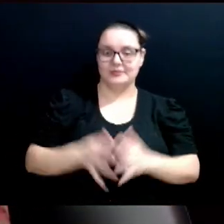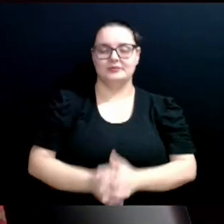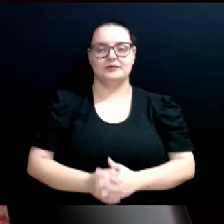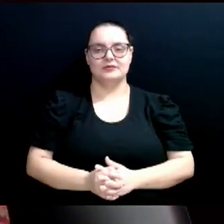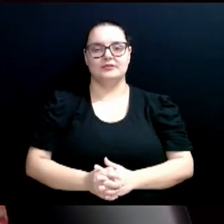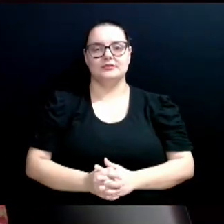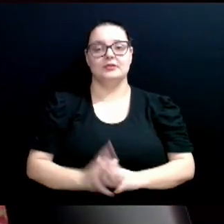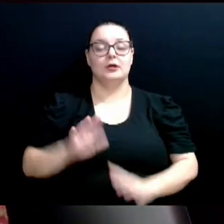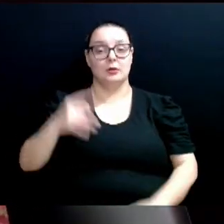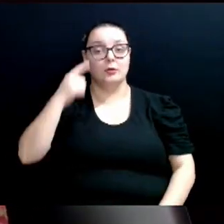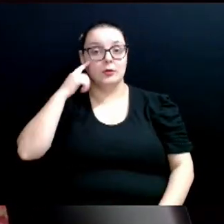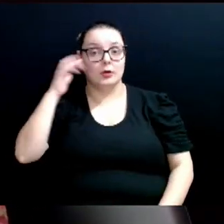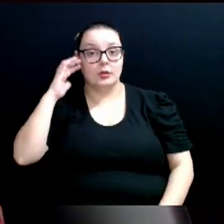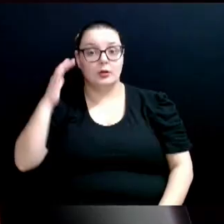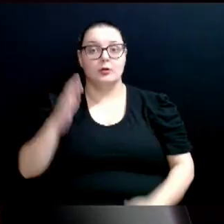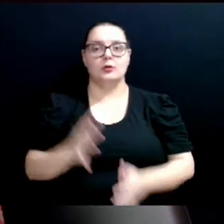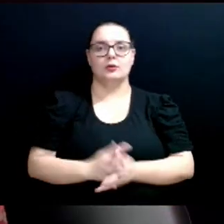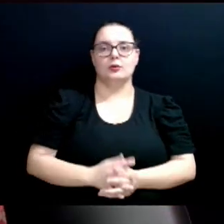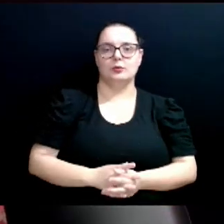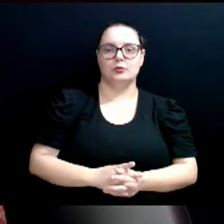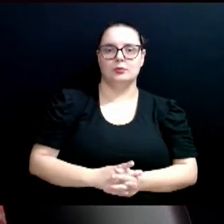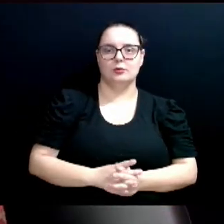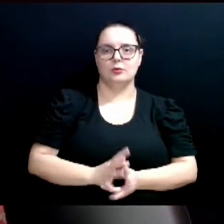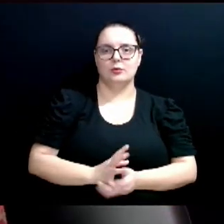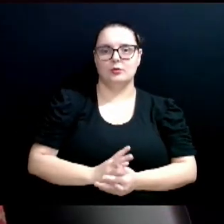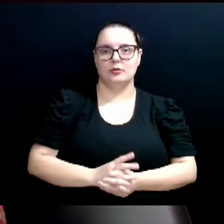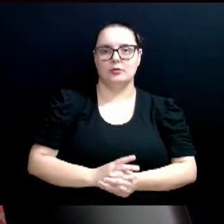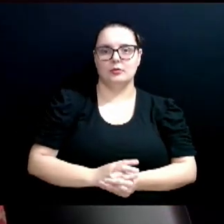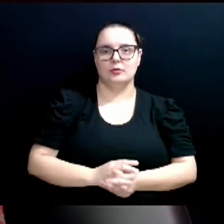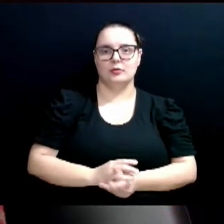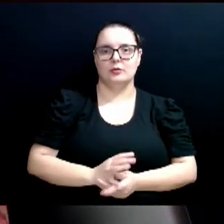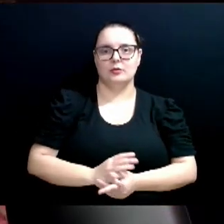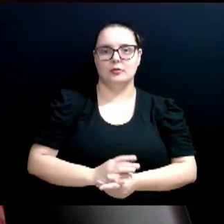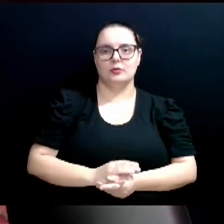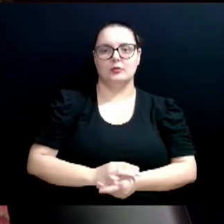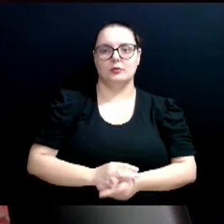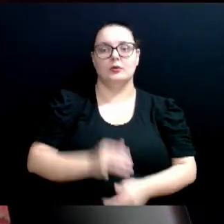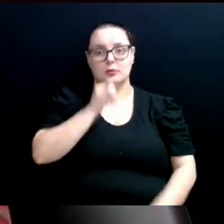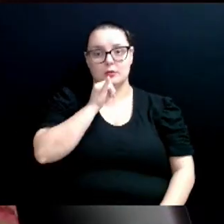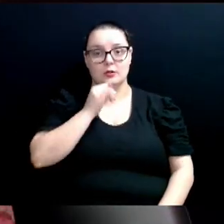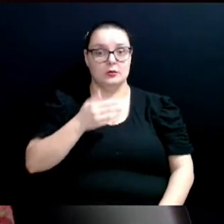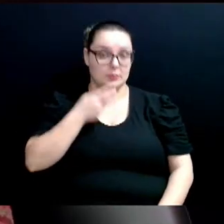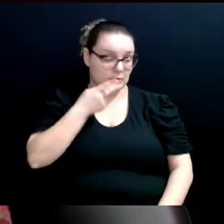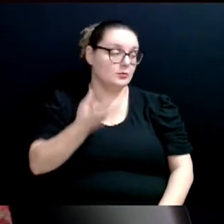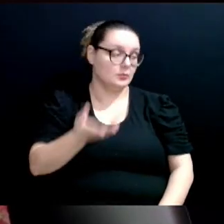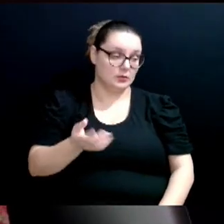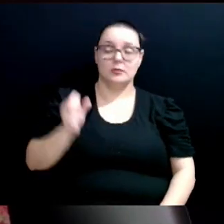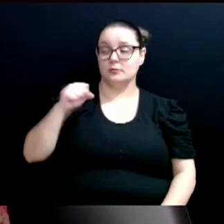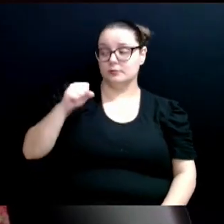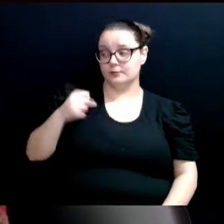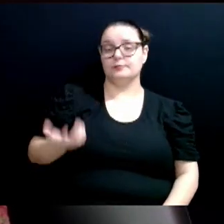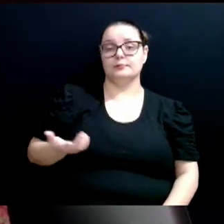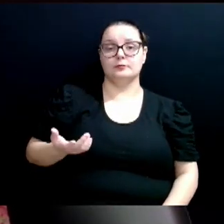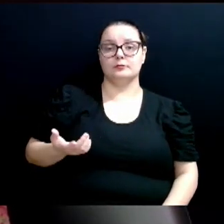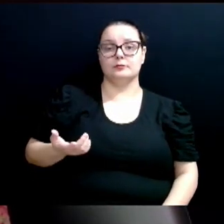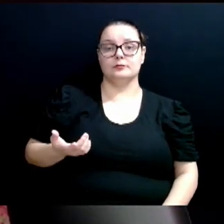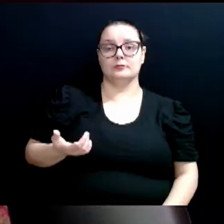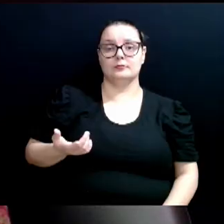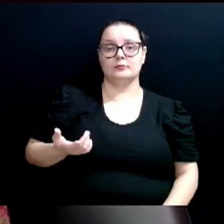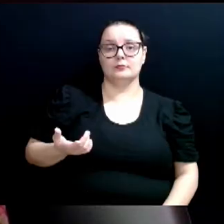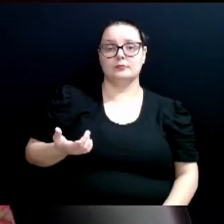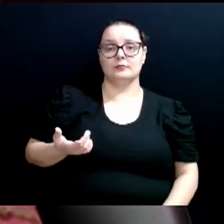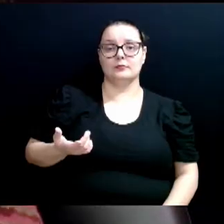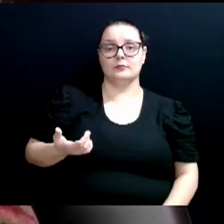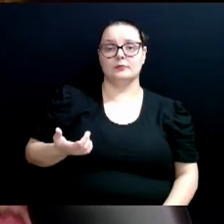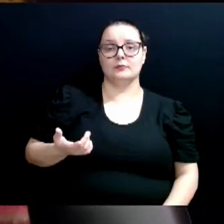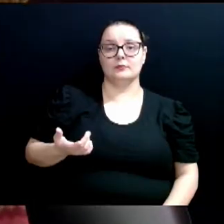pensa que foi o exemplo que nós demos aqui. O outro, até deixa eu ver a pergunta de novo, tenho